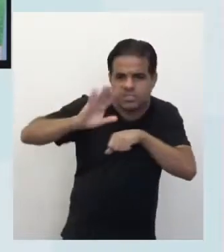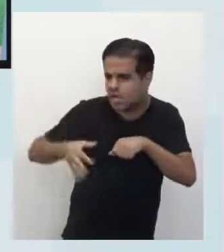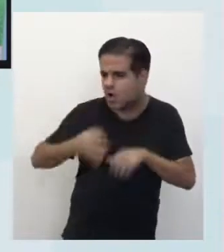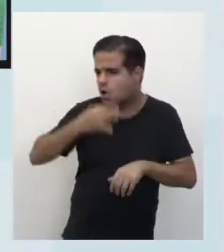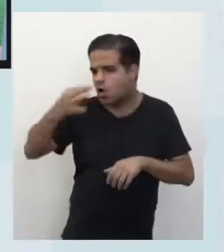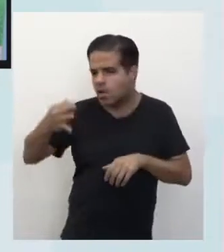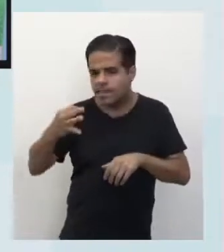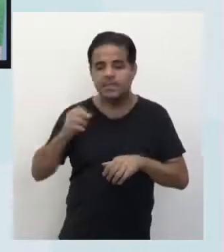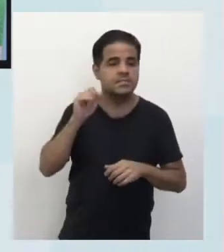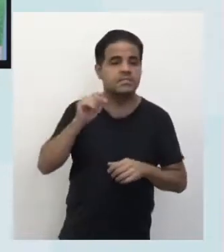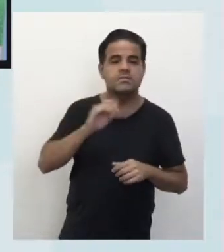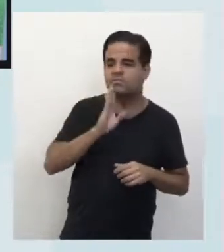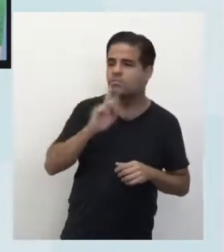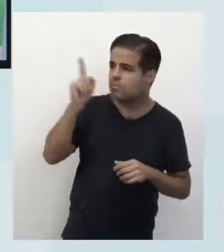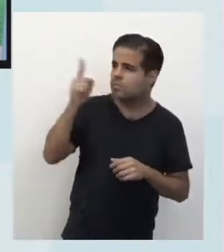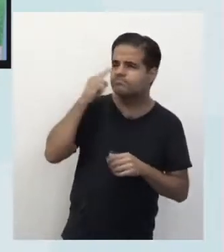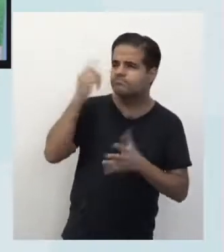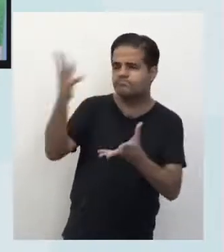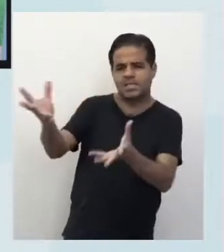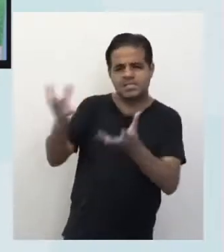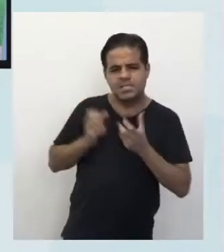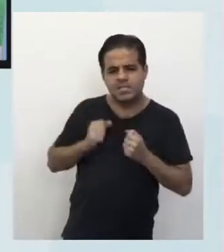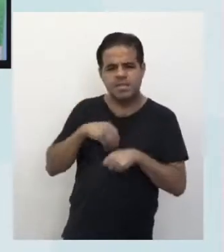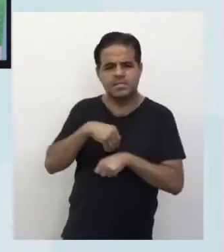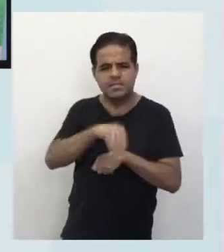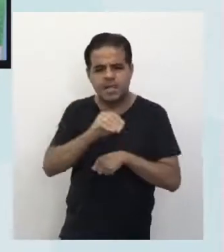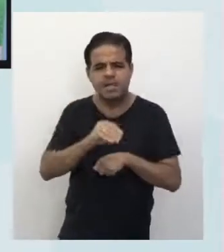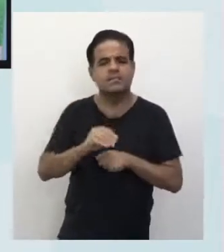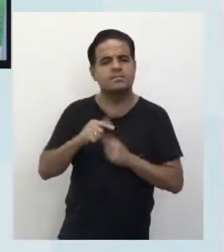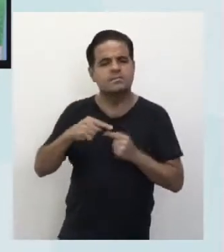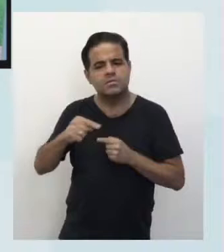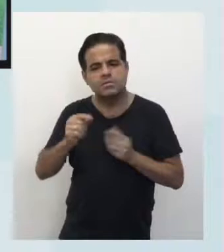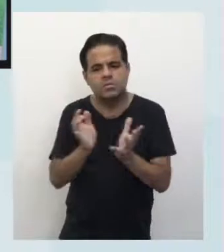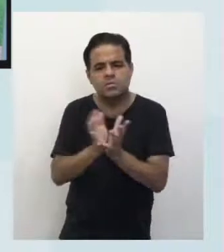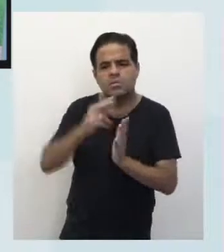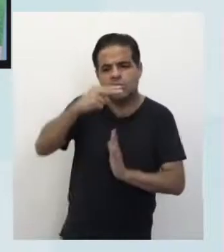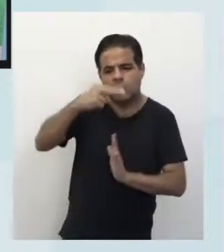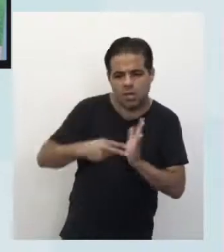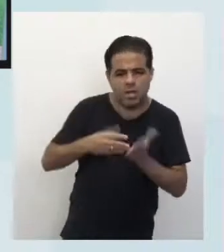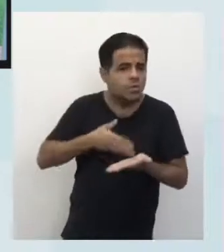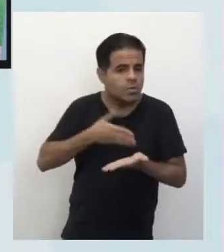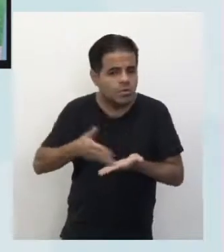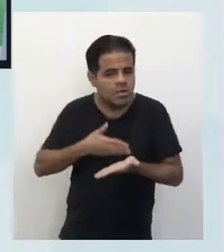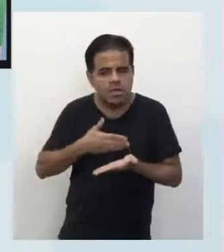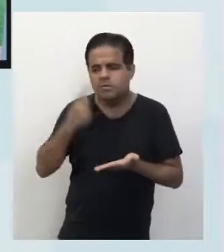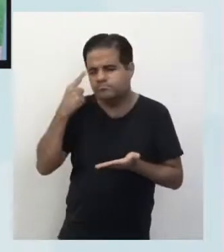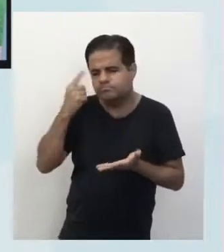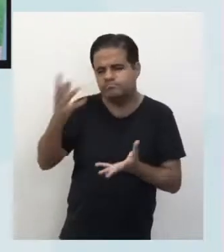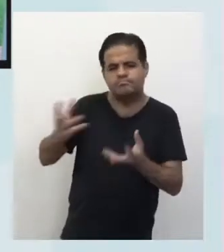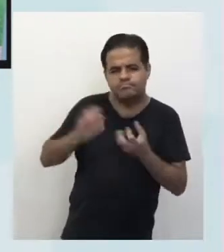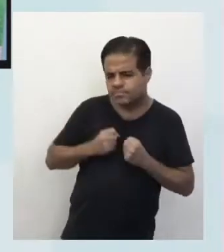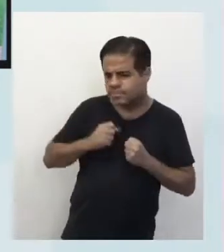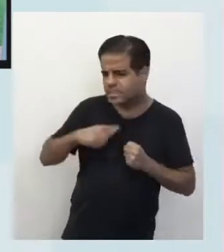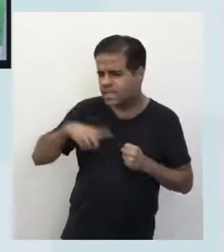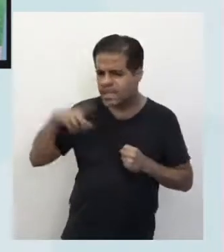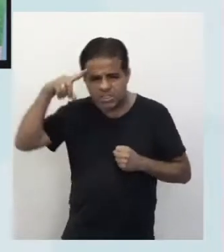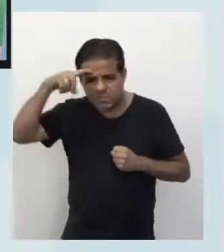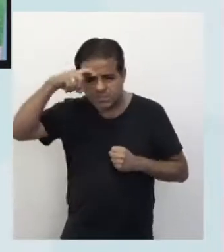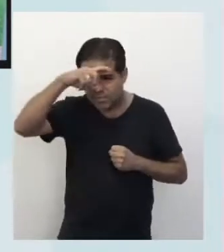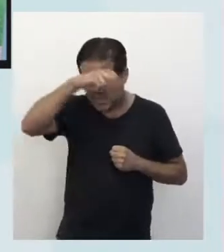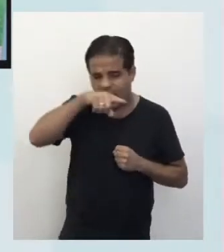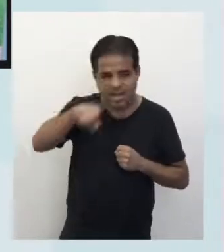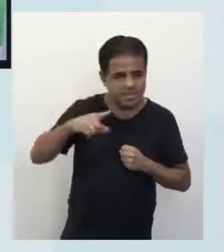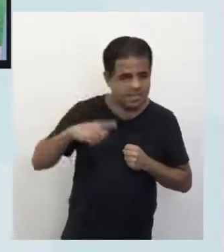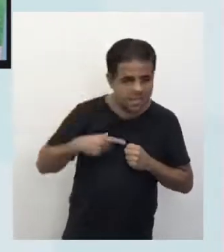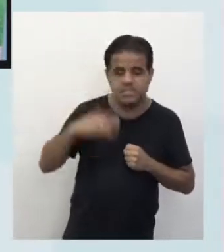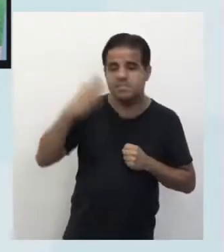aí. Se você receber essa mensagem em algum grupo ou ler no livro aí, você tem dificuldade